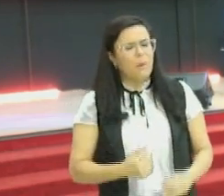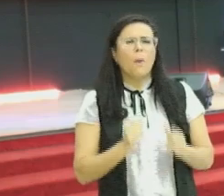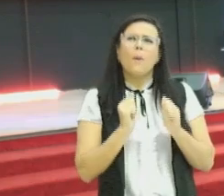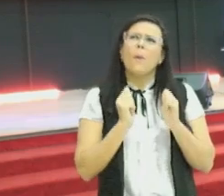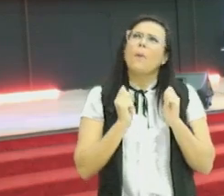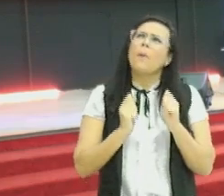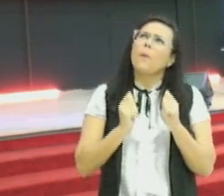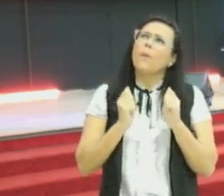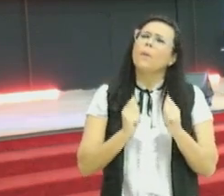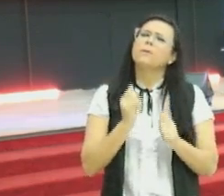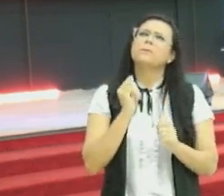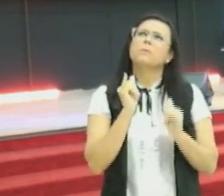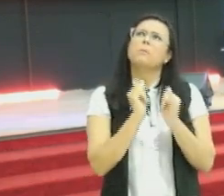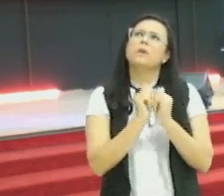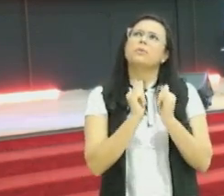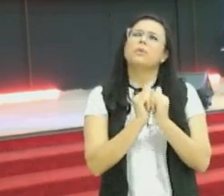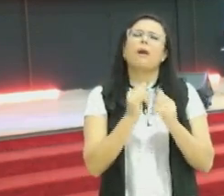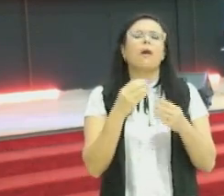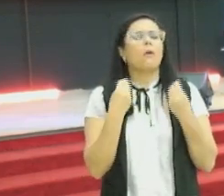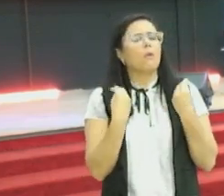Como eu perdoo, pastor?